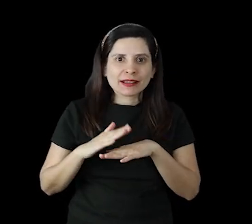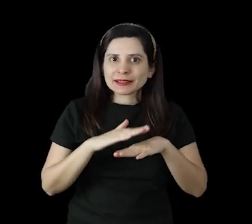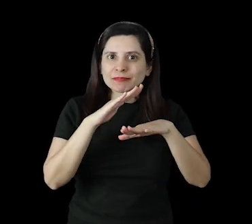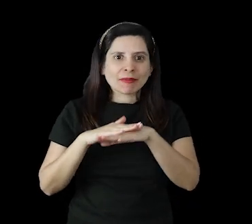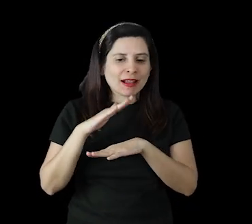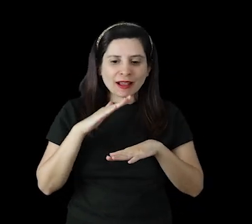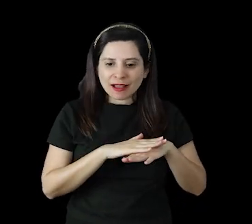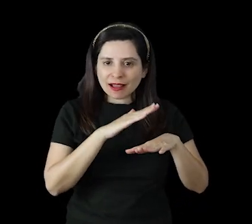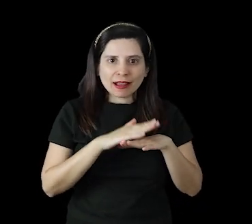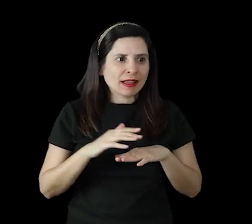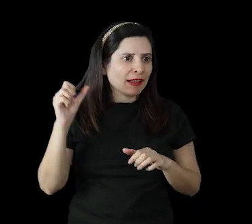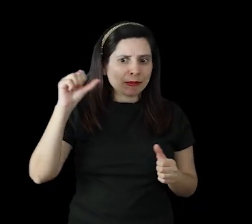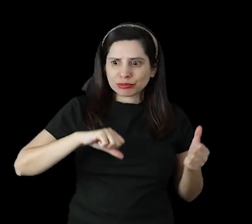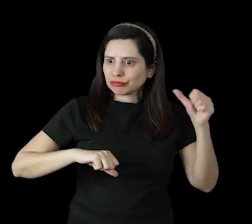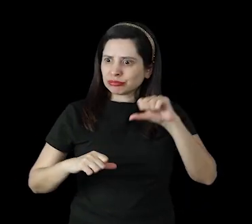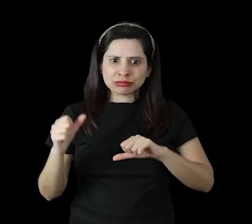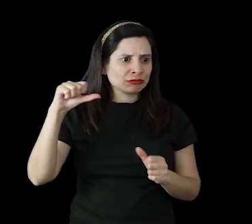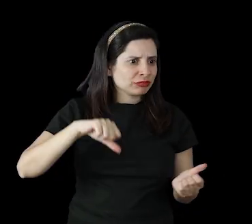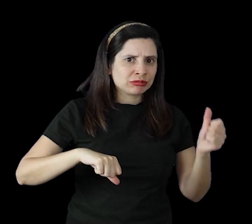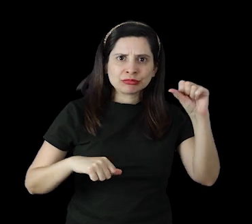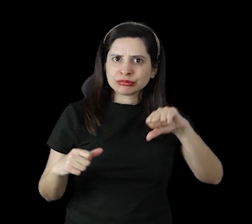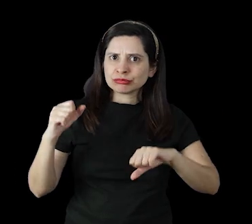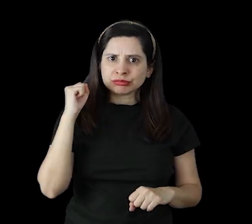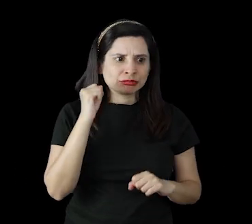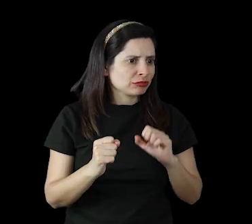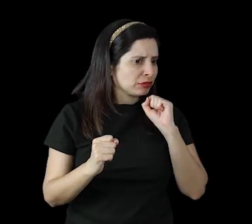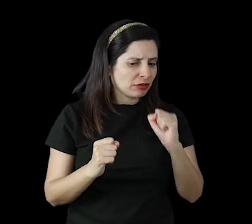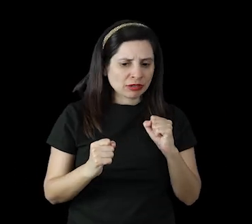vez mais atrocidades, né, e